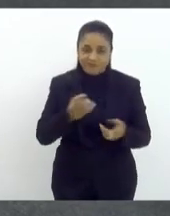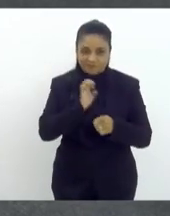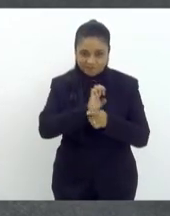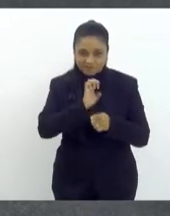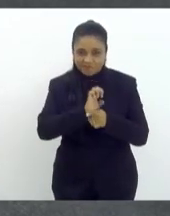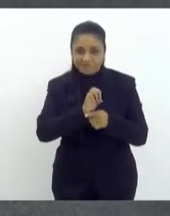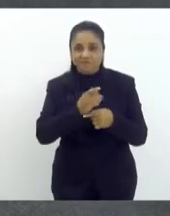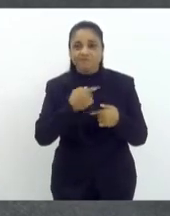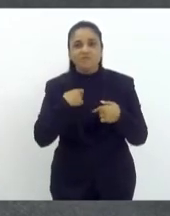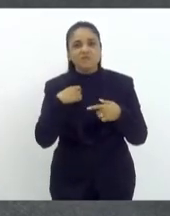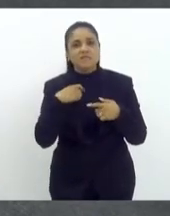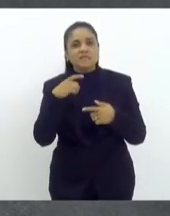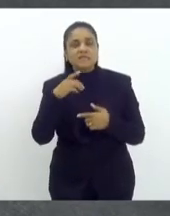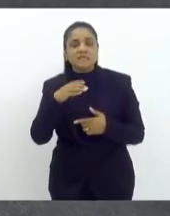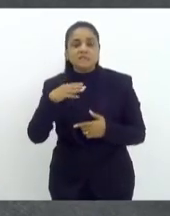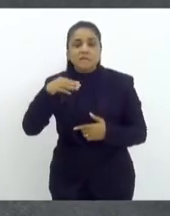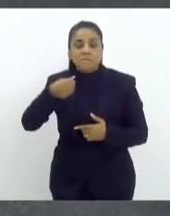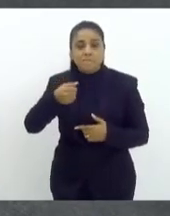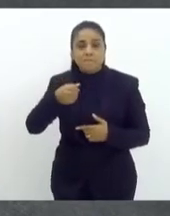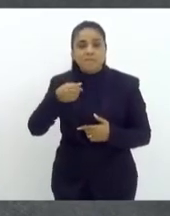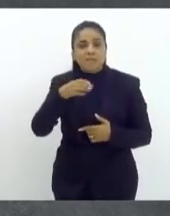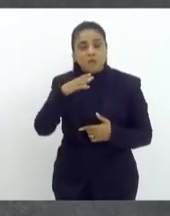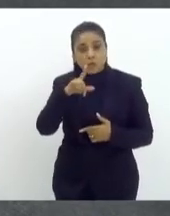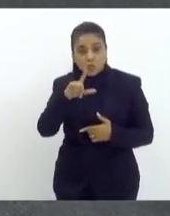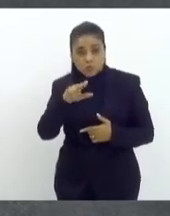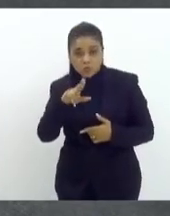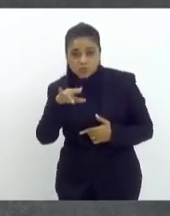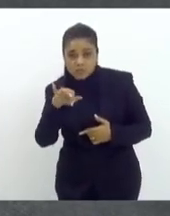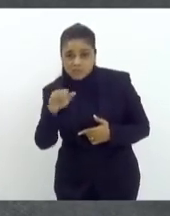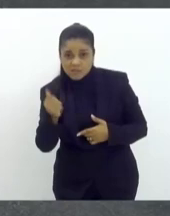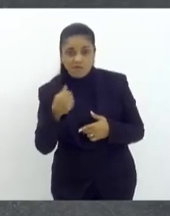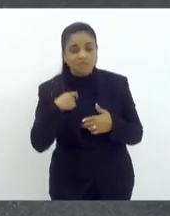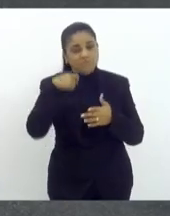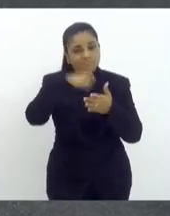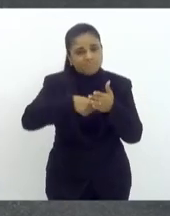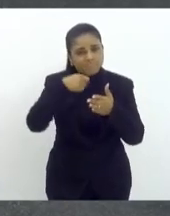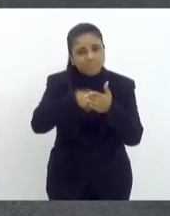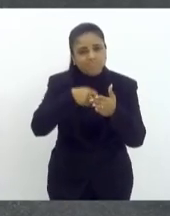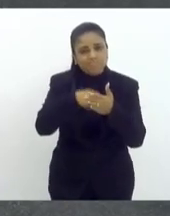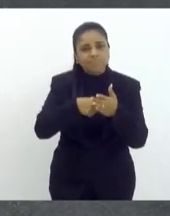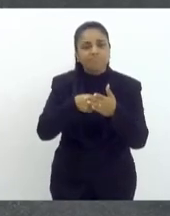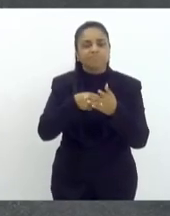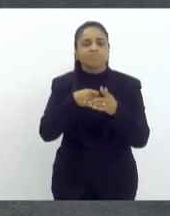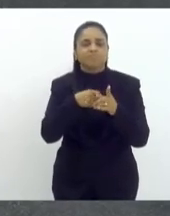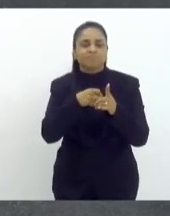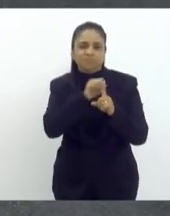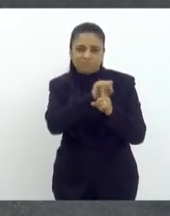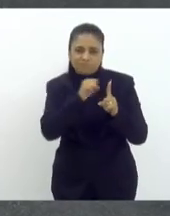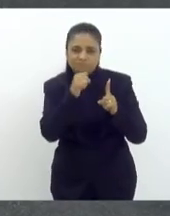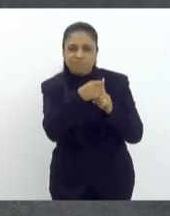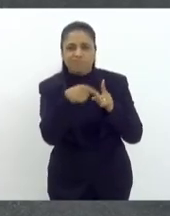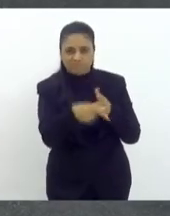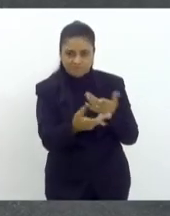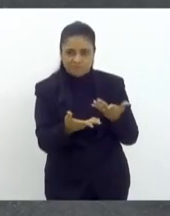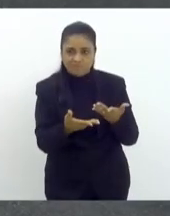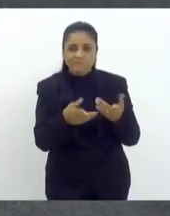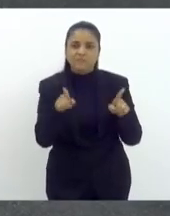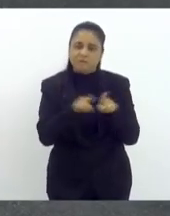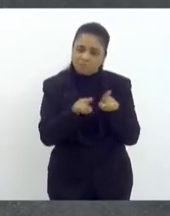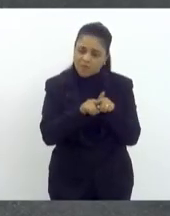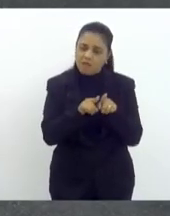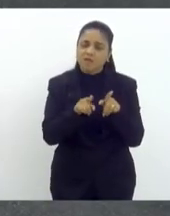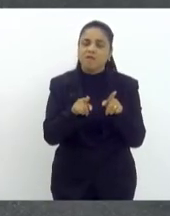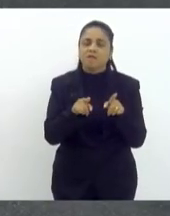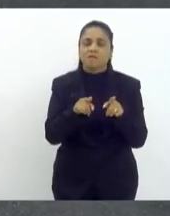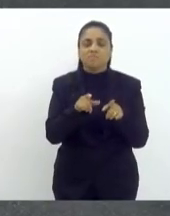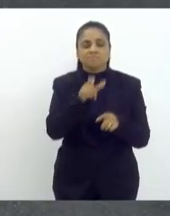historicamente luta pelas causas sociais e temos aqui diversas outras que passaram certamente entre elas deputada Tia Jô a